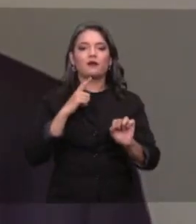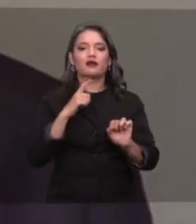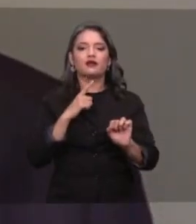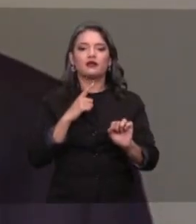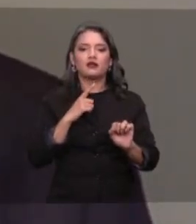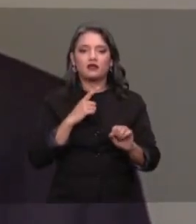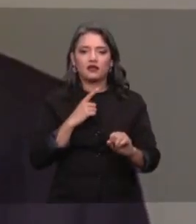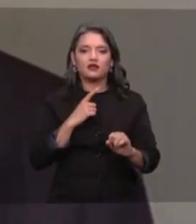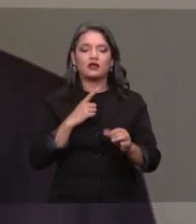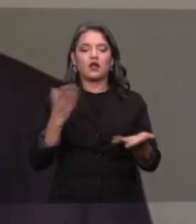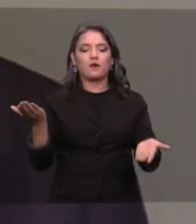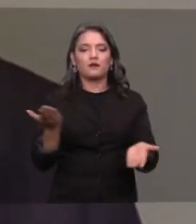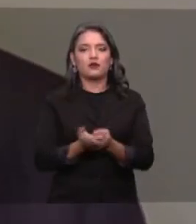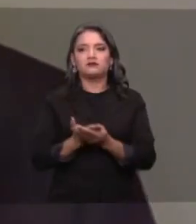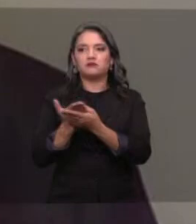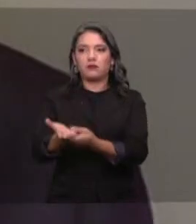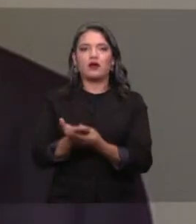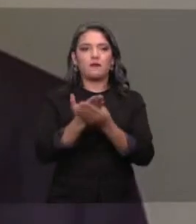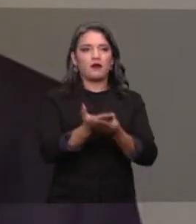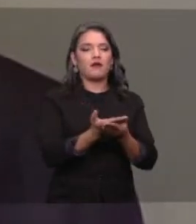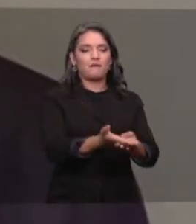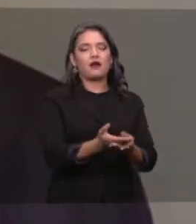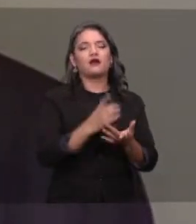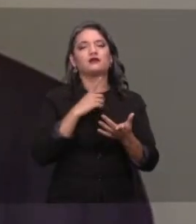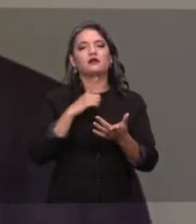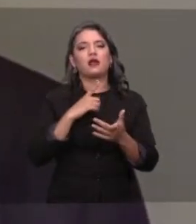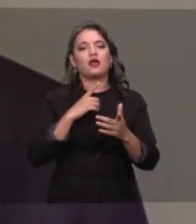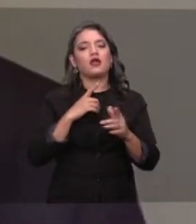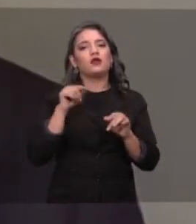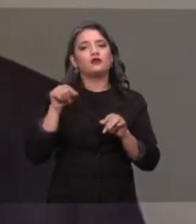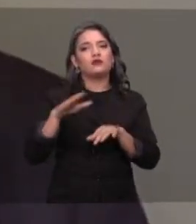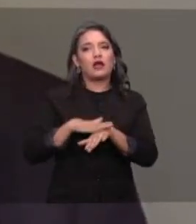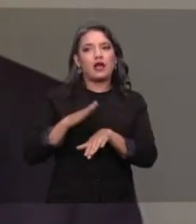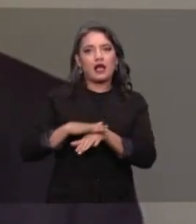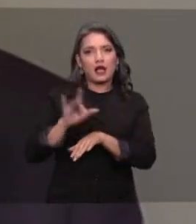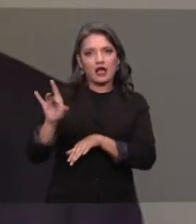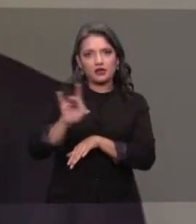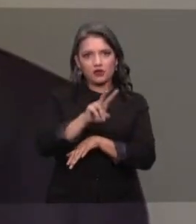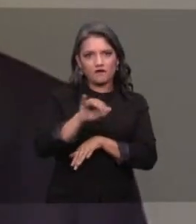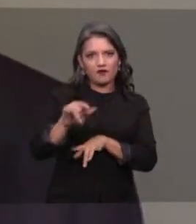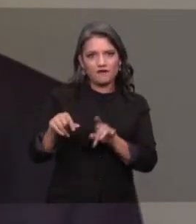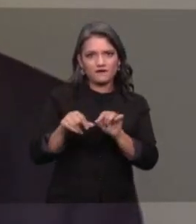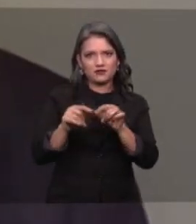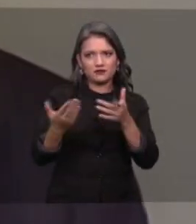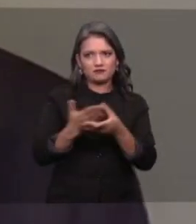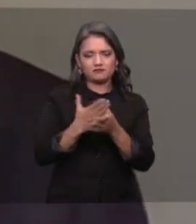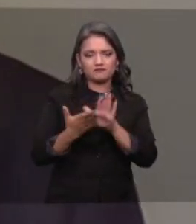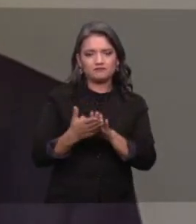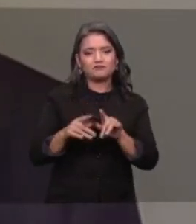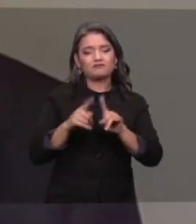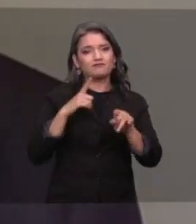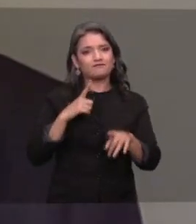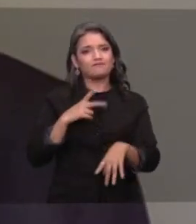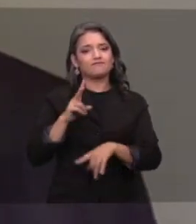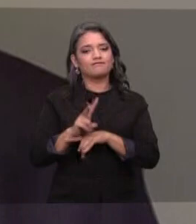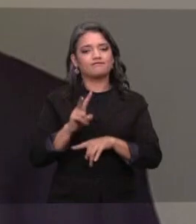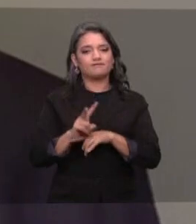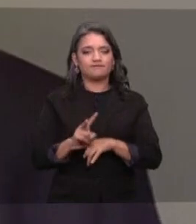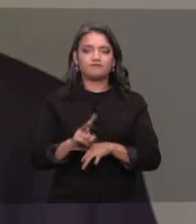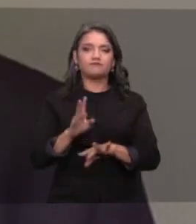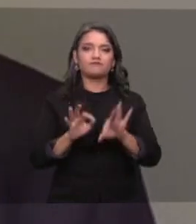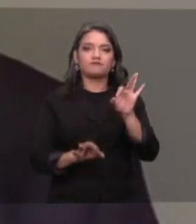imparcial de designação do magistrado que exercerá as respectivas funções a fim de resguardar o princípio do